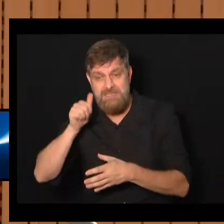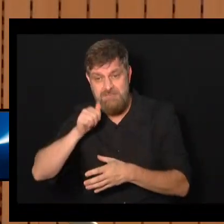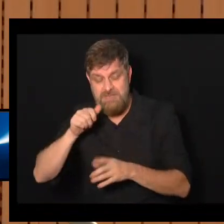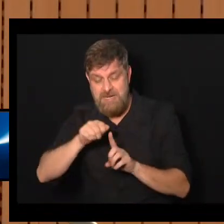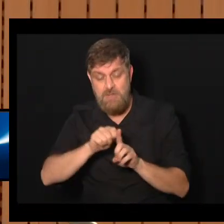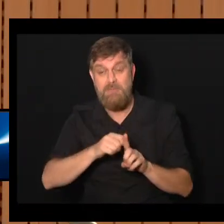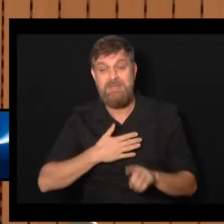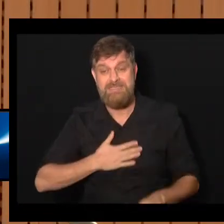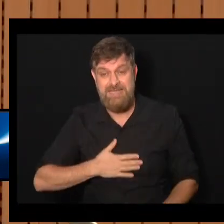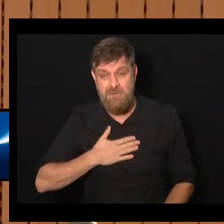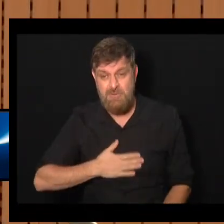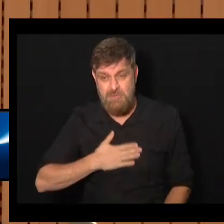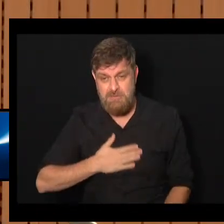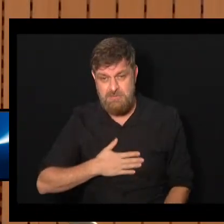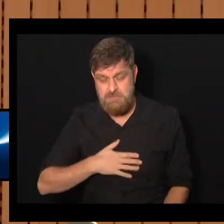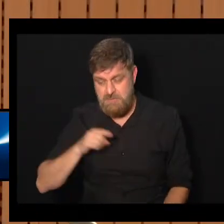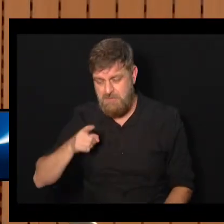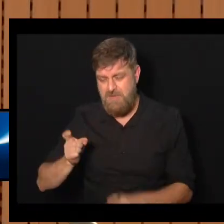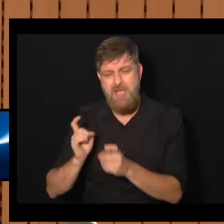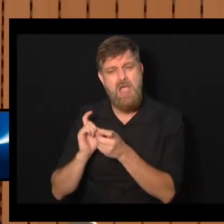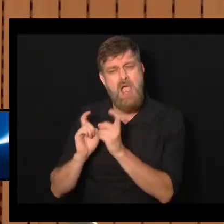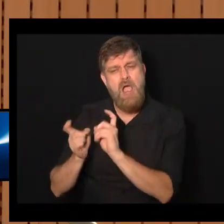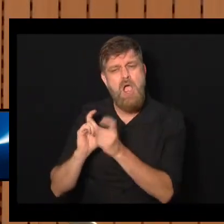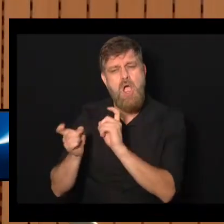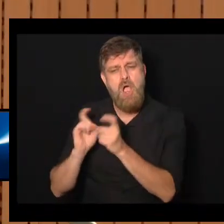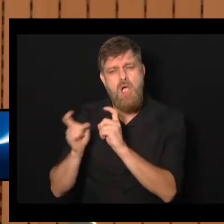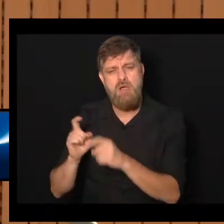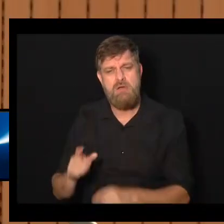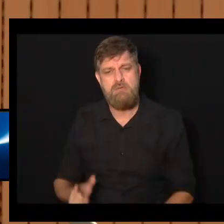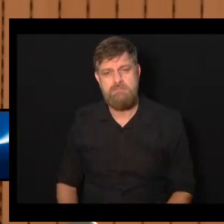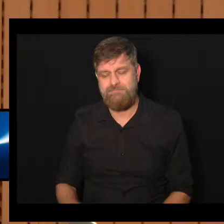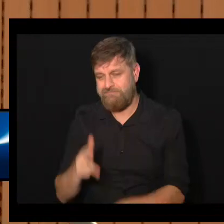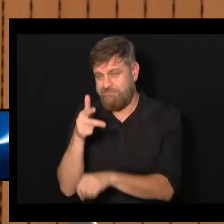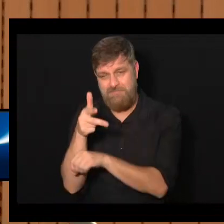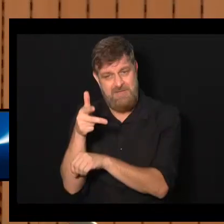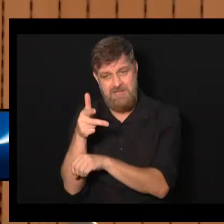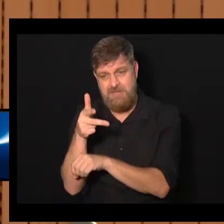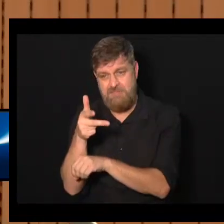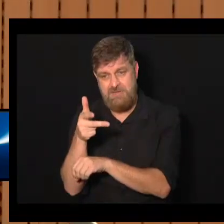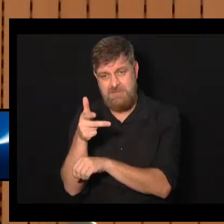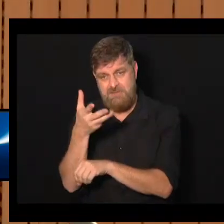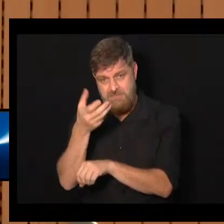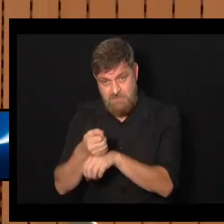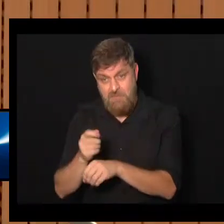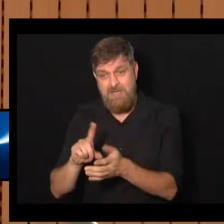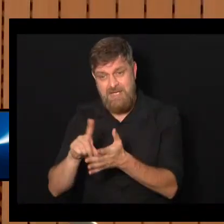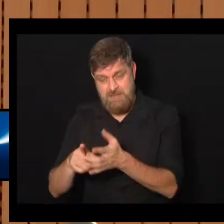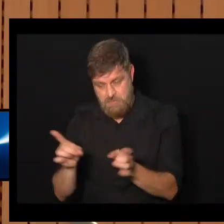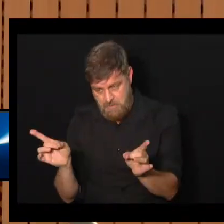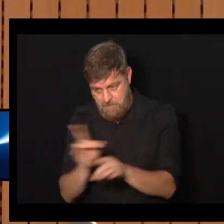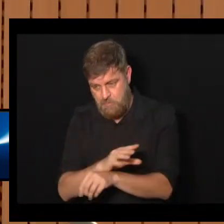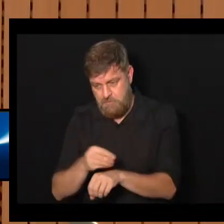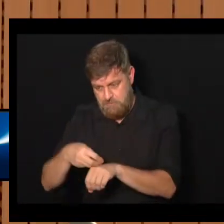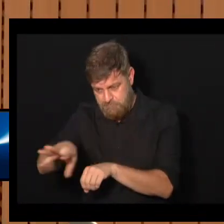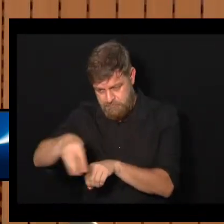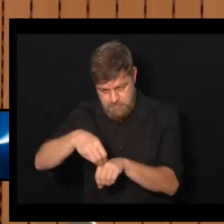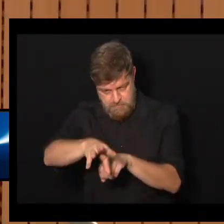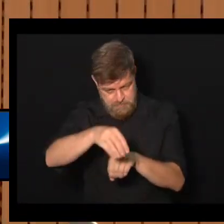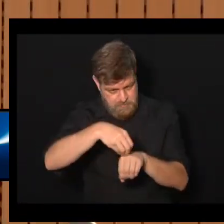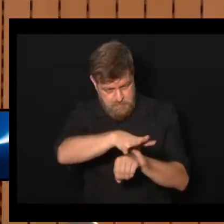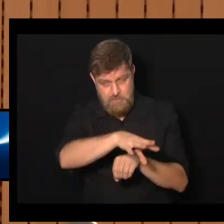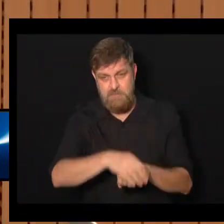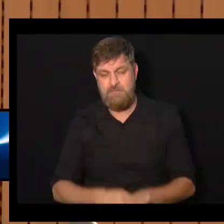agosto. É uma reunião que não foi transmitida pela TV, mas a gente vai disponibilizar a